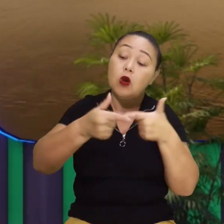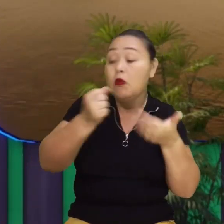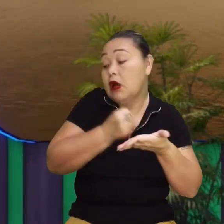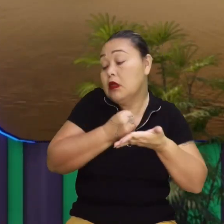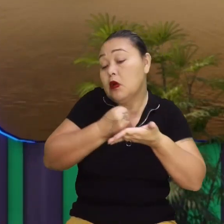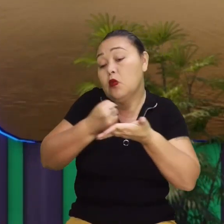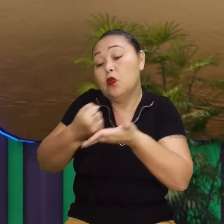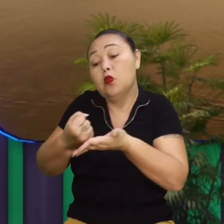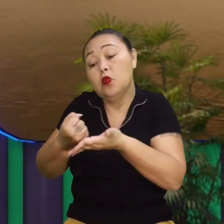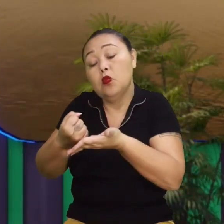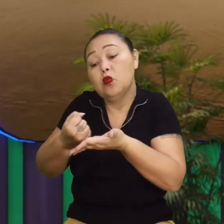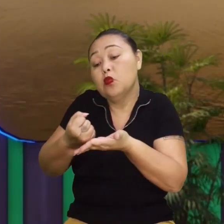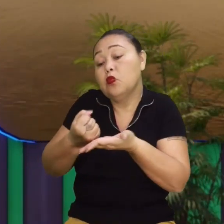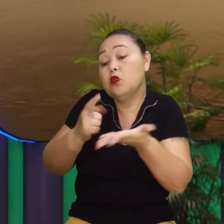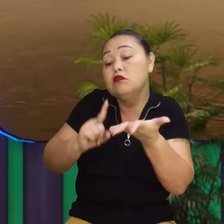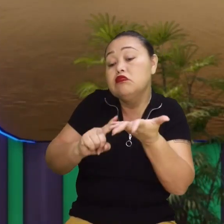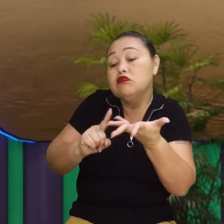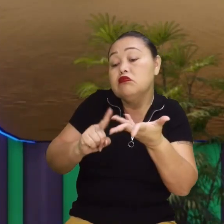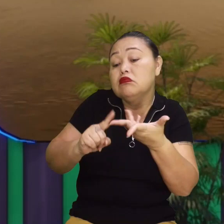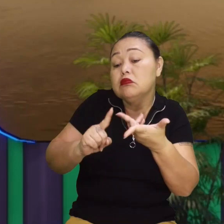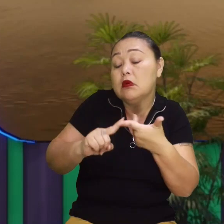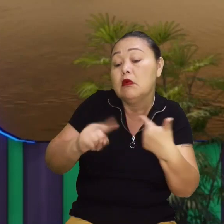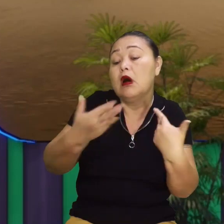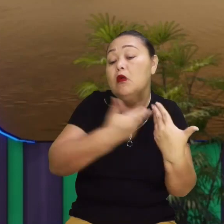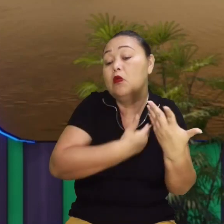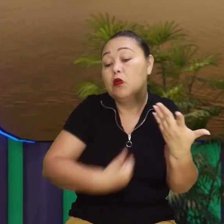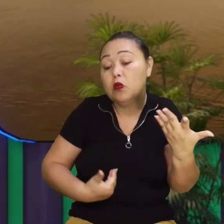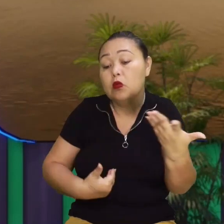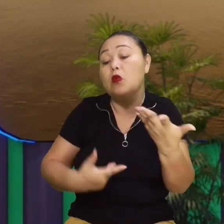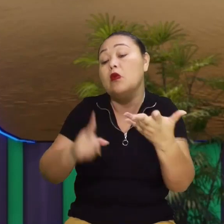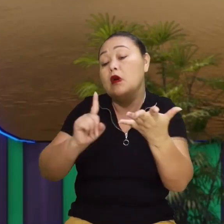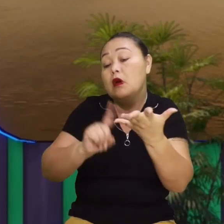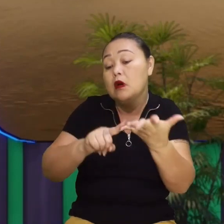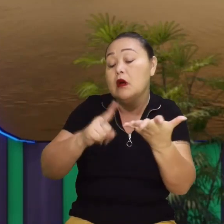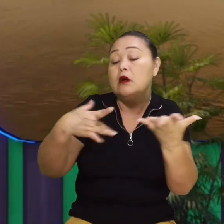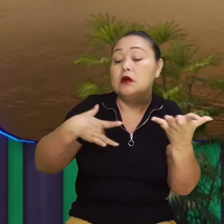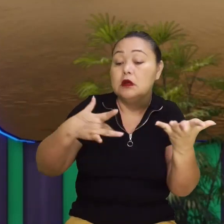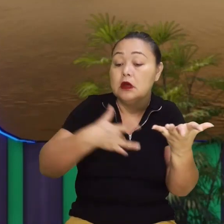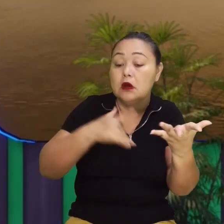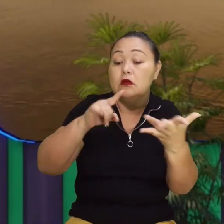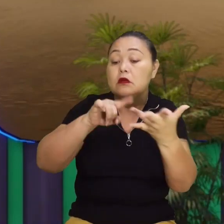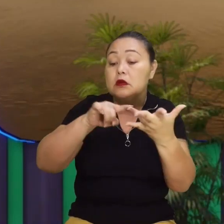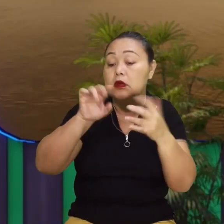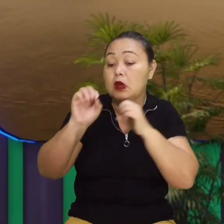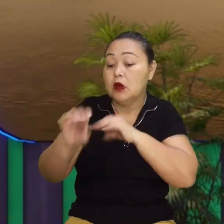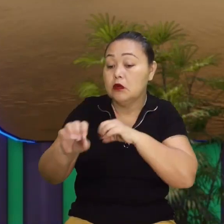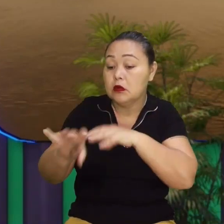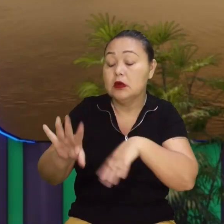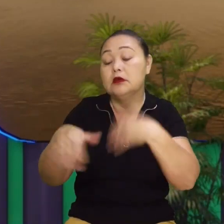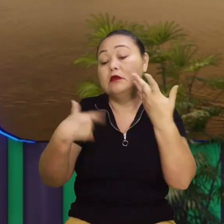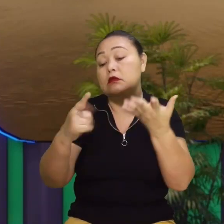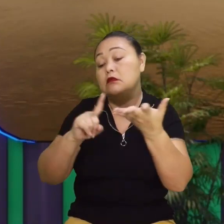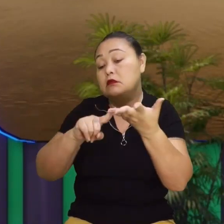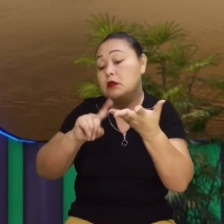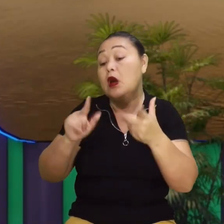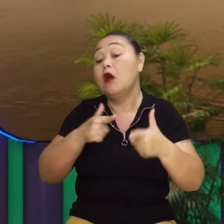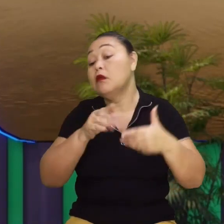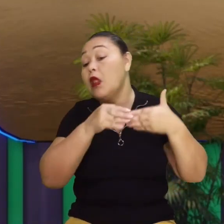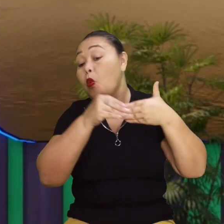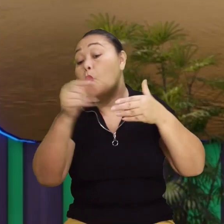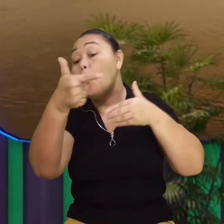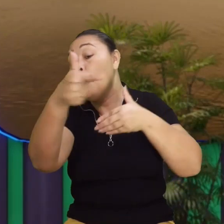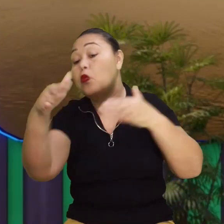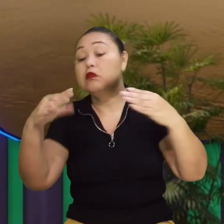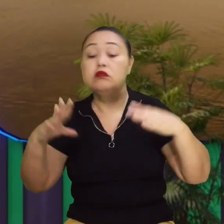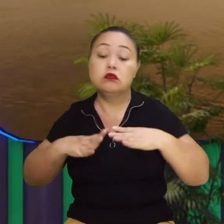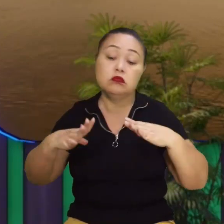assistência de serviços publi a saúde educação Ok então às